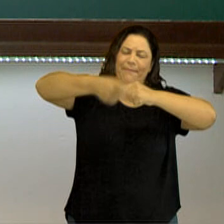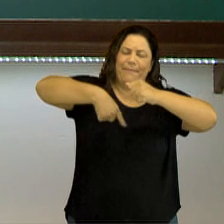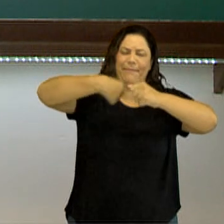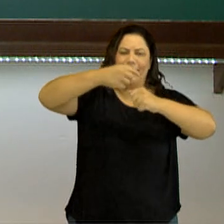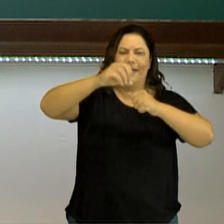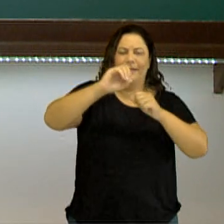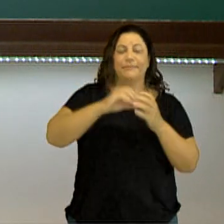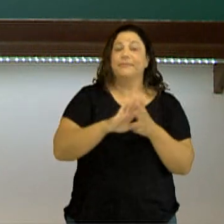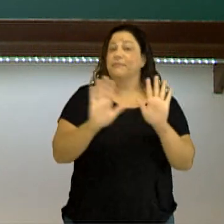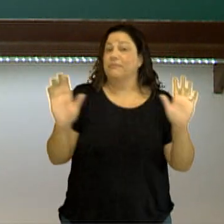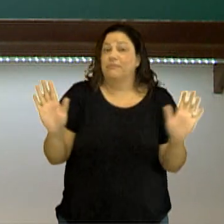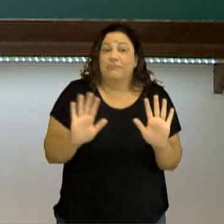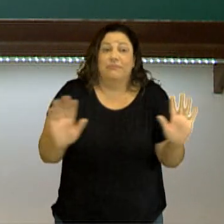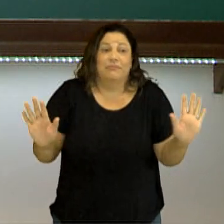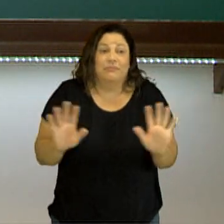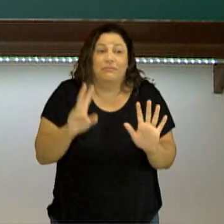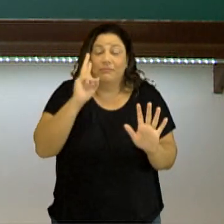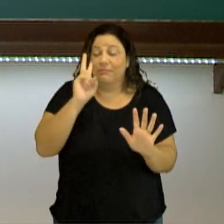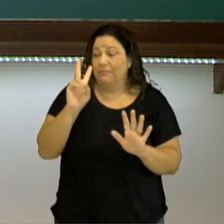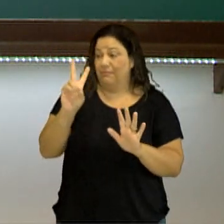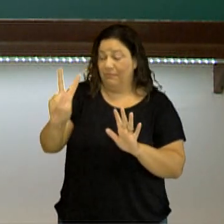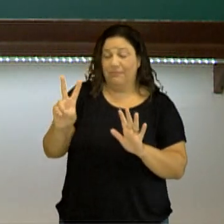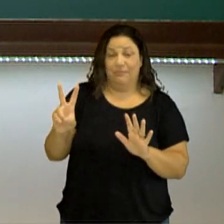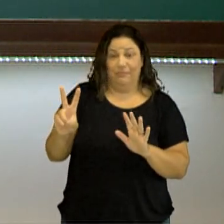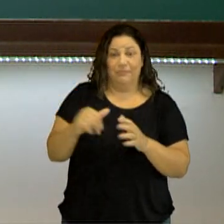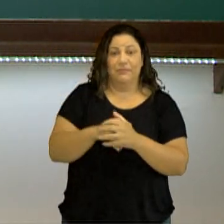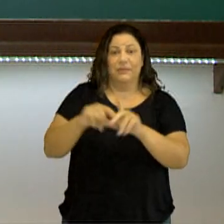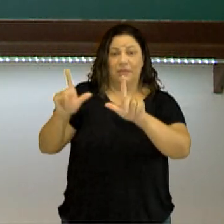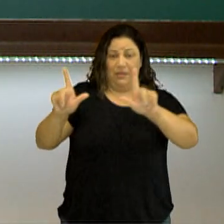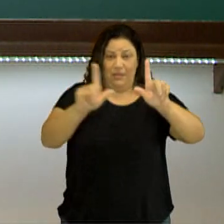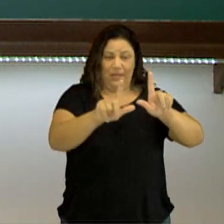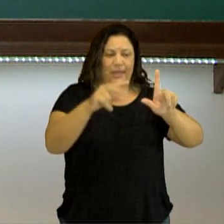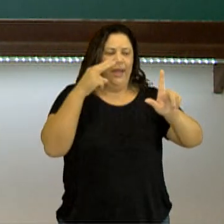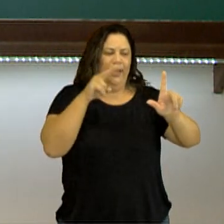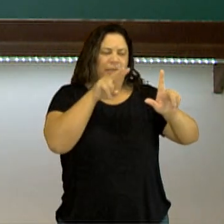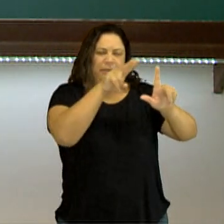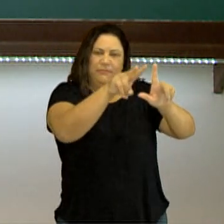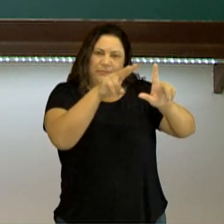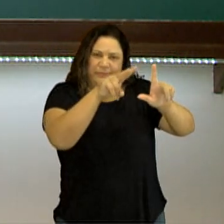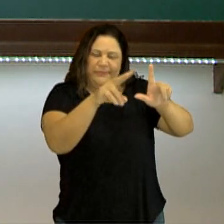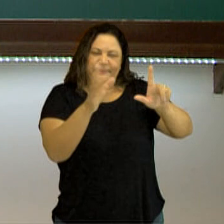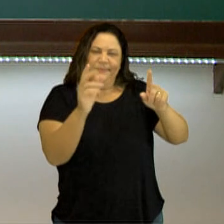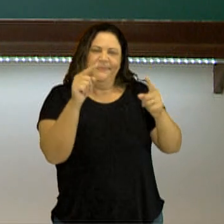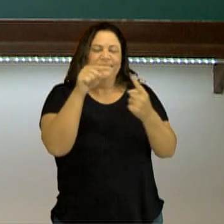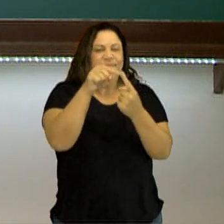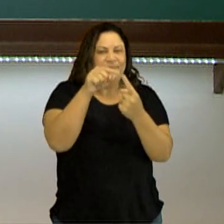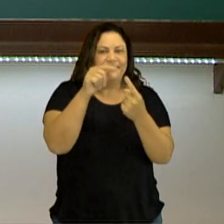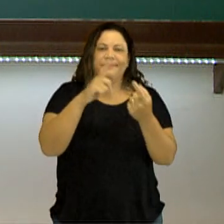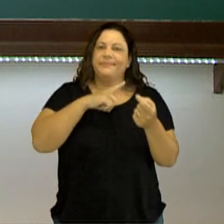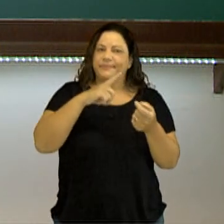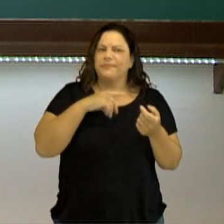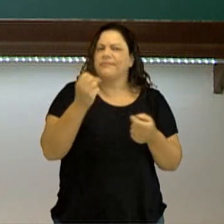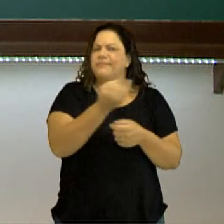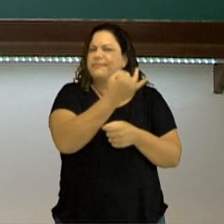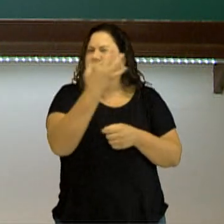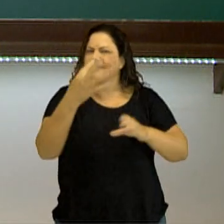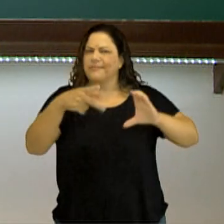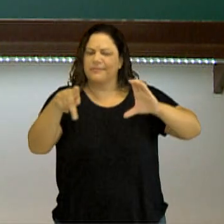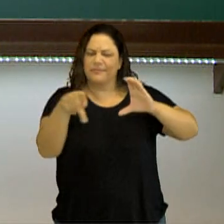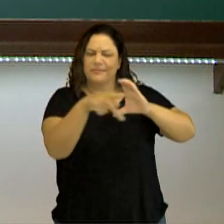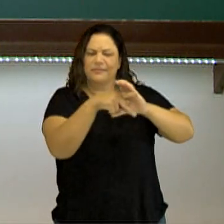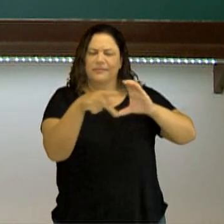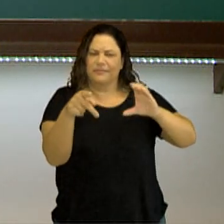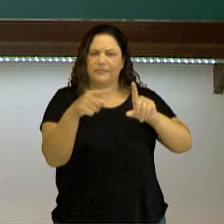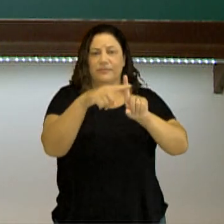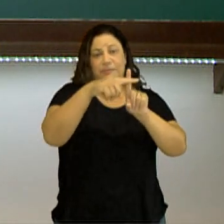para saber, não. Olhando lá o elemento químico, eu já consigo identificar quanto que aquele átomo tem de prótons, carga